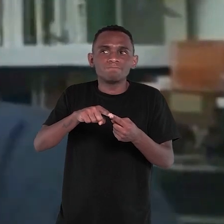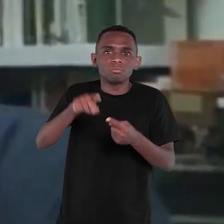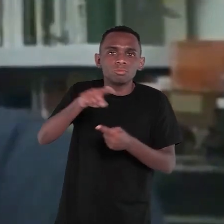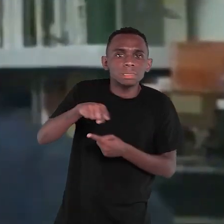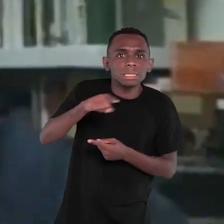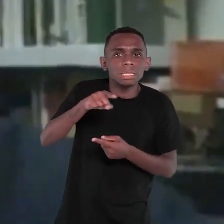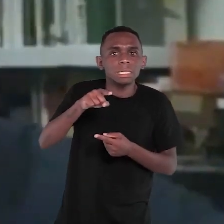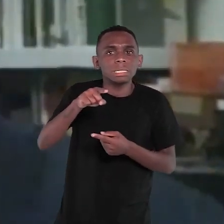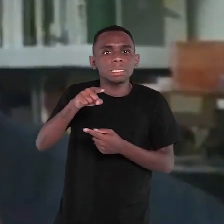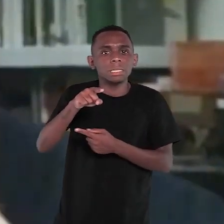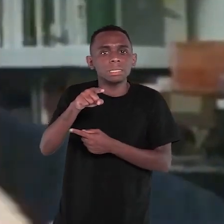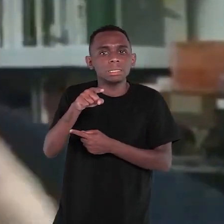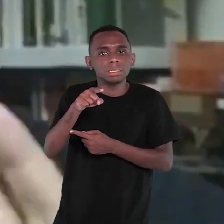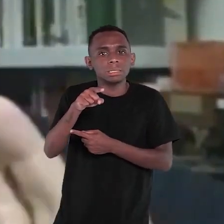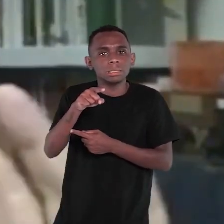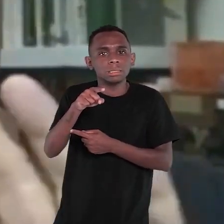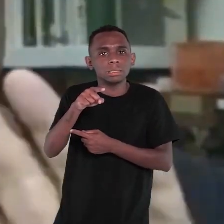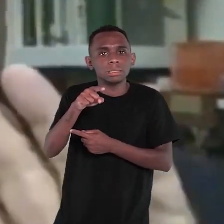de você,